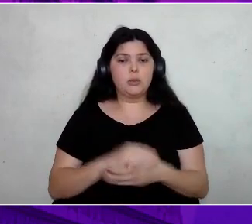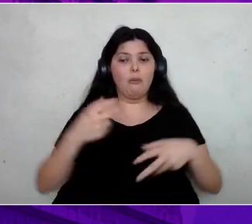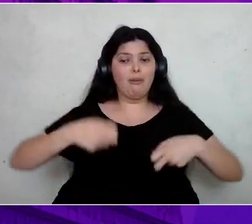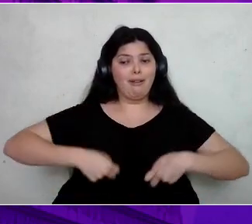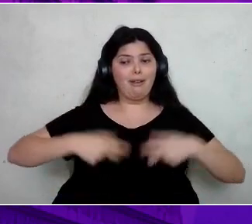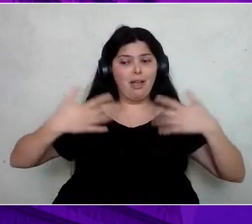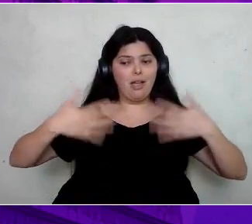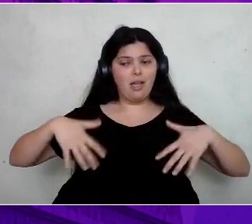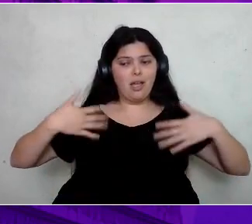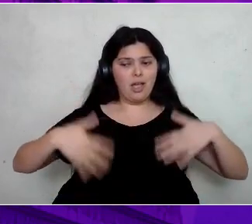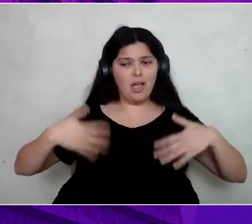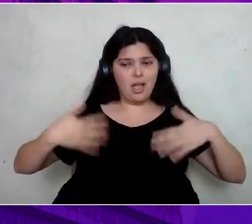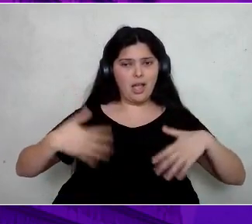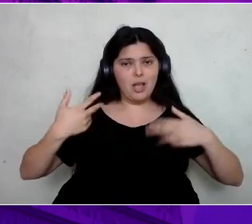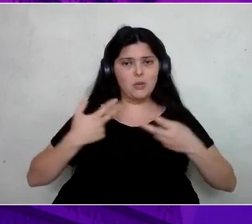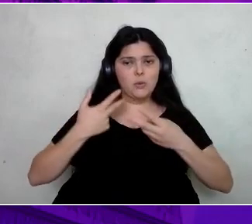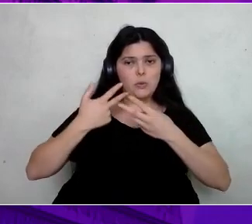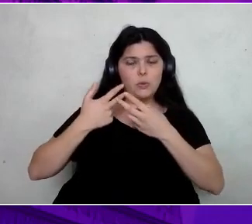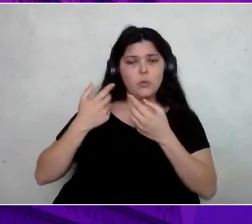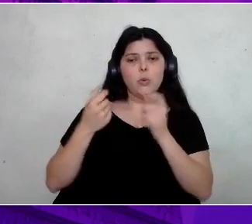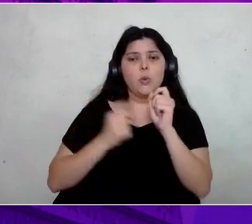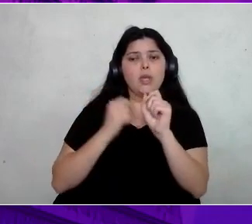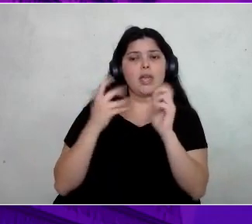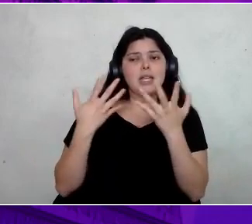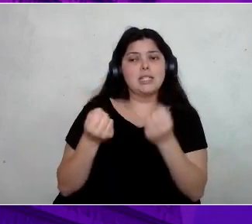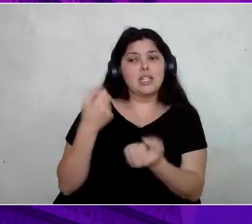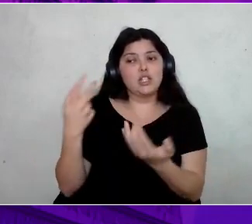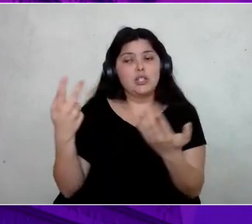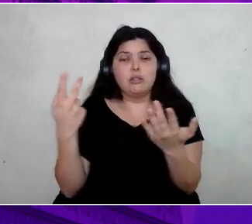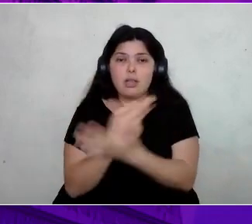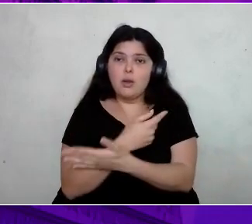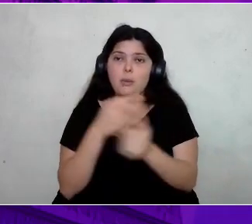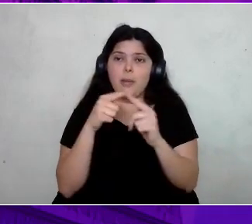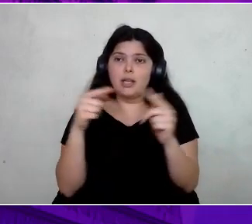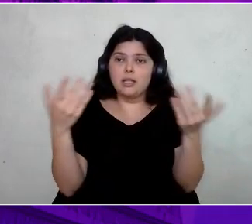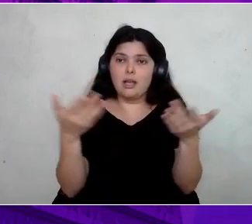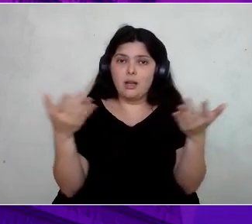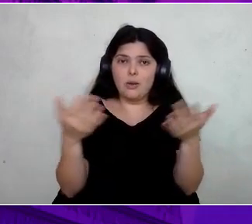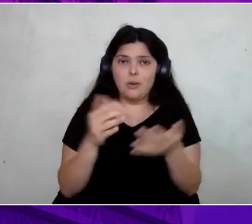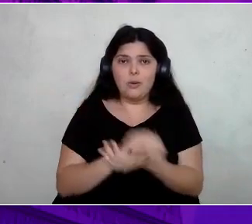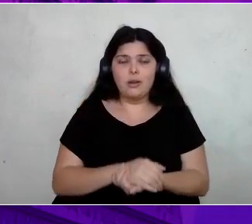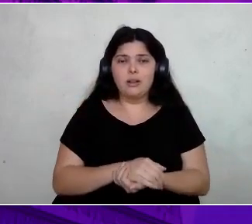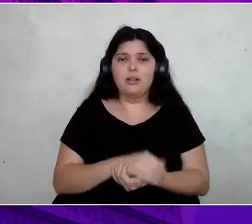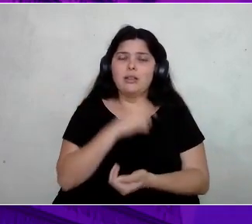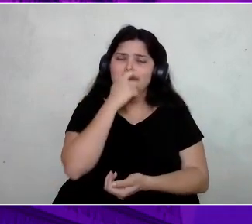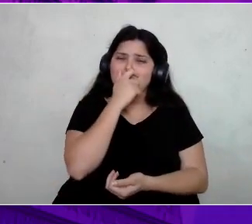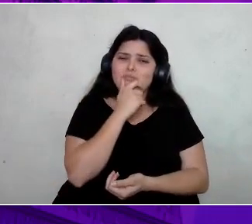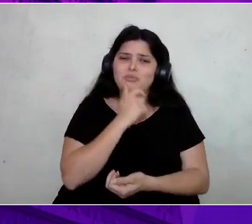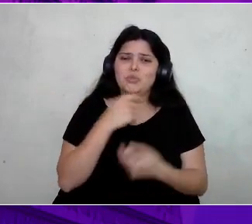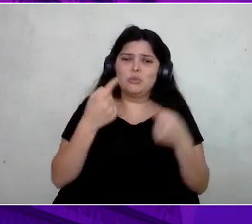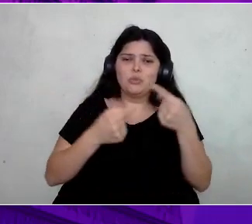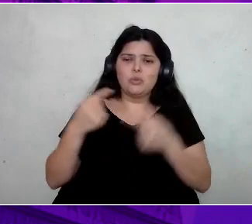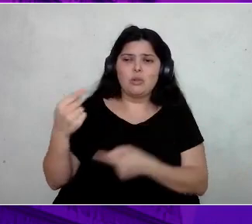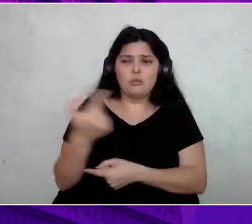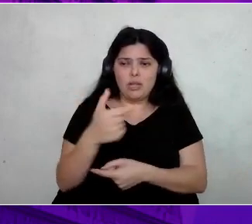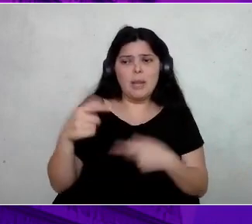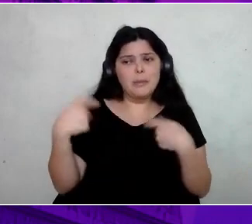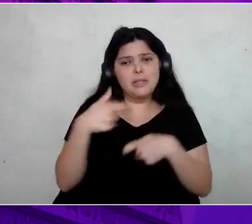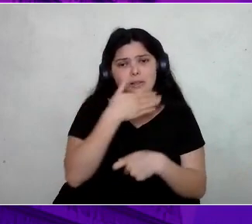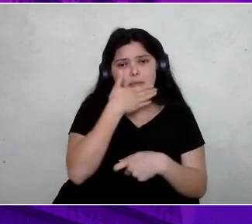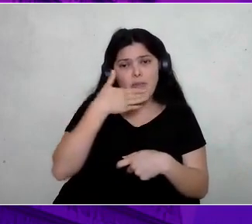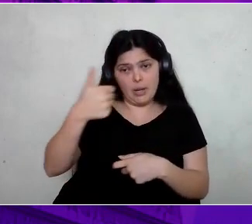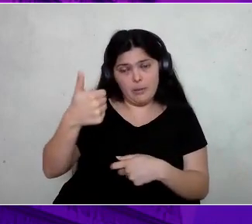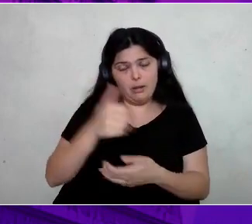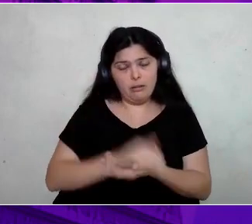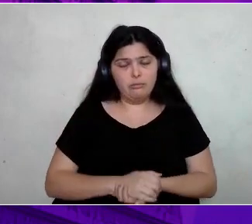tolerância à falha, né? Mas nesse caso específico, acho que não tem discussão. Sim, vale a pena. A não ser